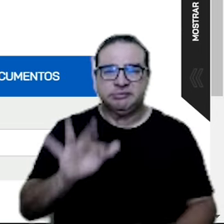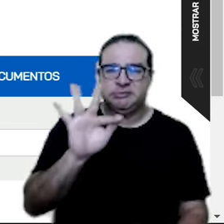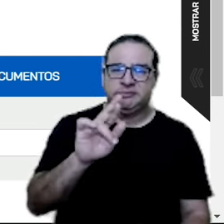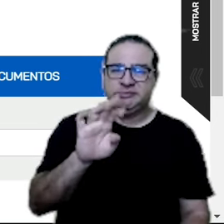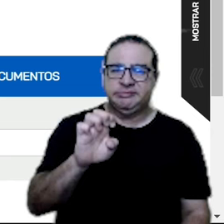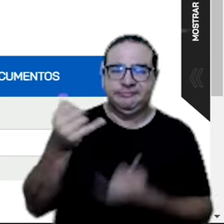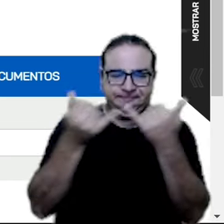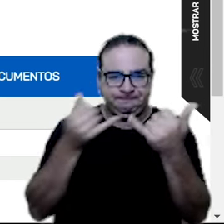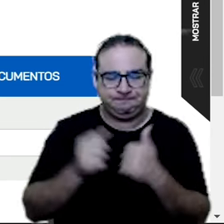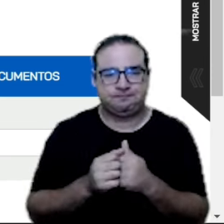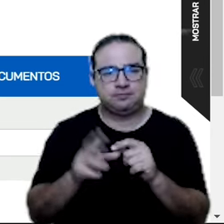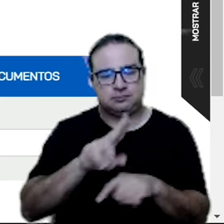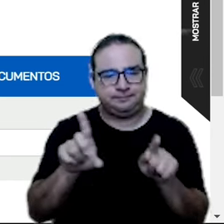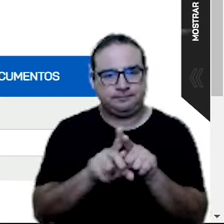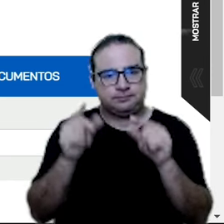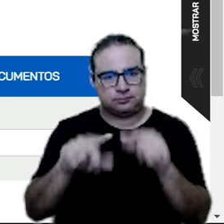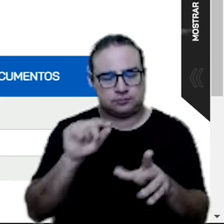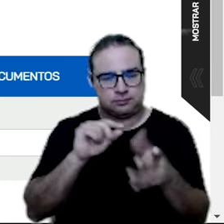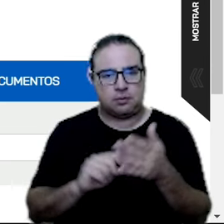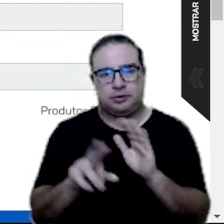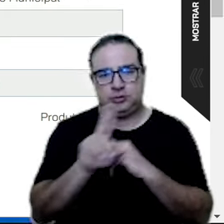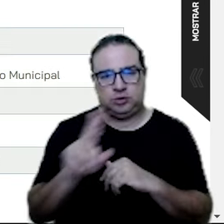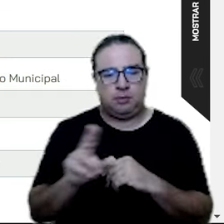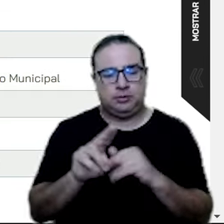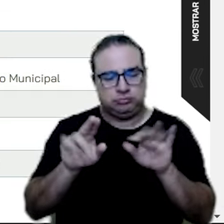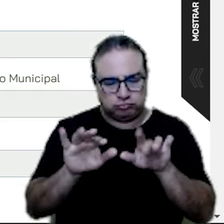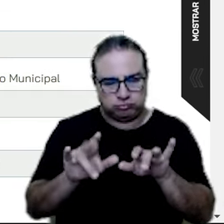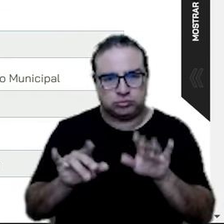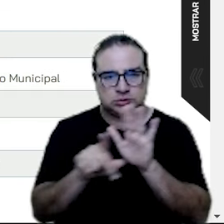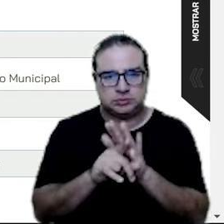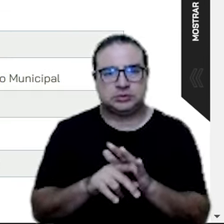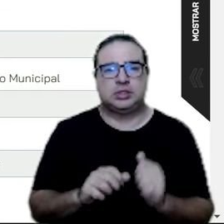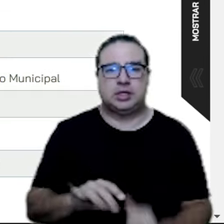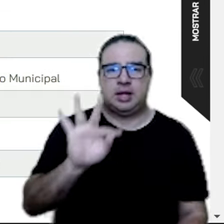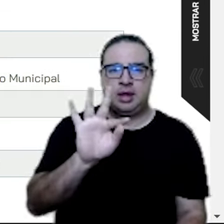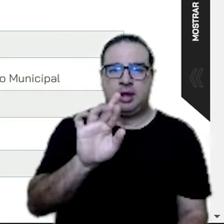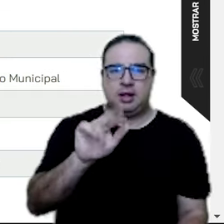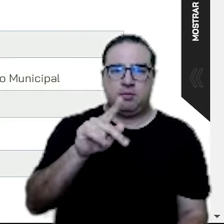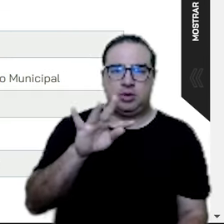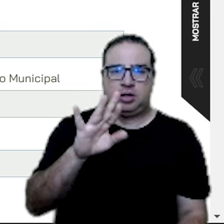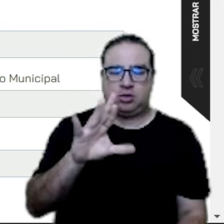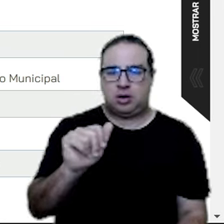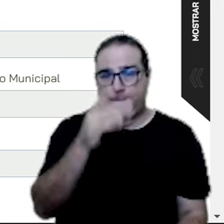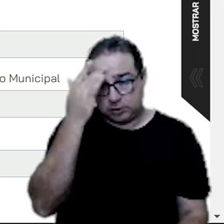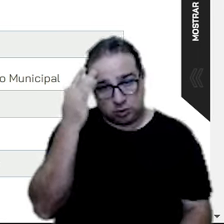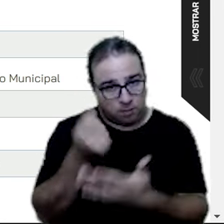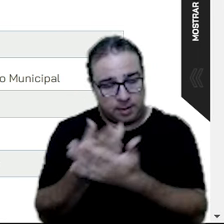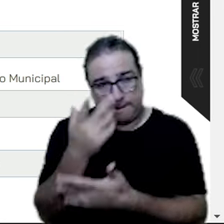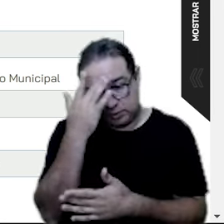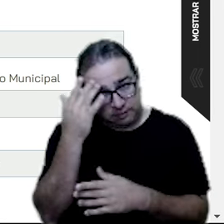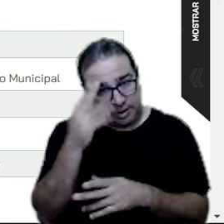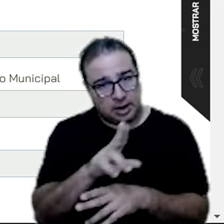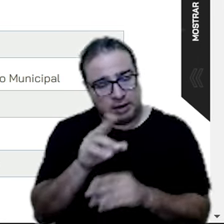frete da informação né de transporte eu vou selecionar o nome digitar al o nome da transportadora Ah então fornecedor não é de quem eu comprei